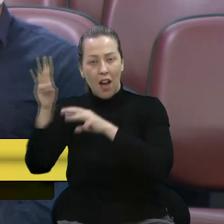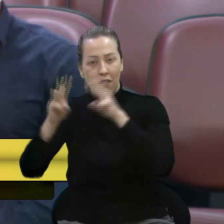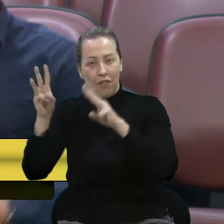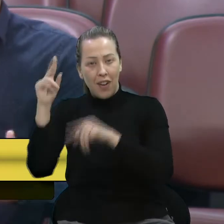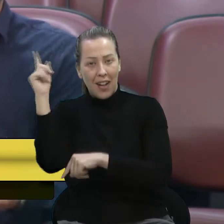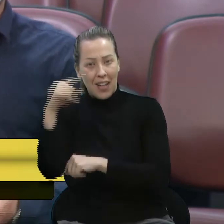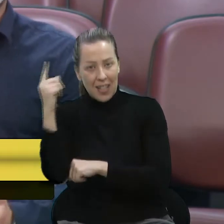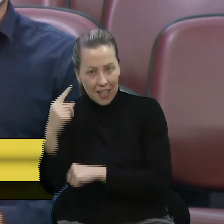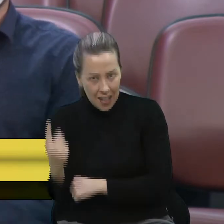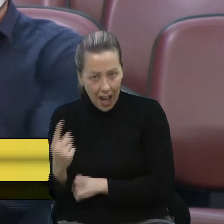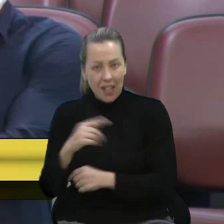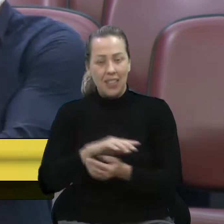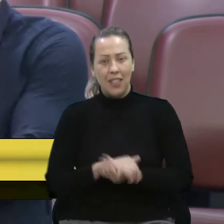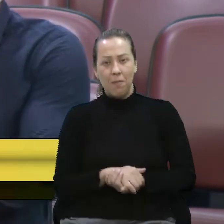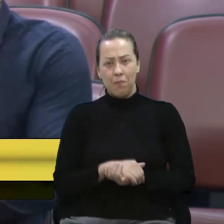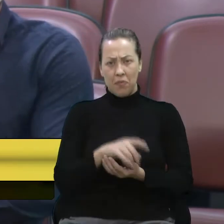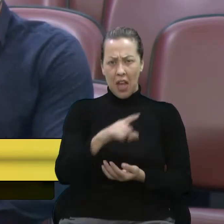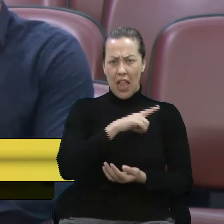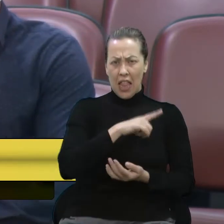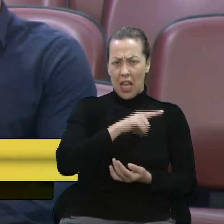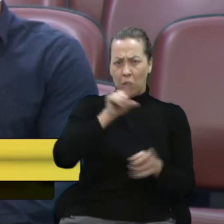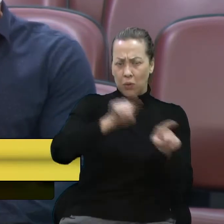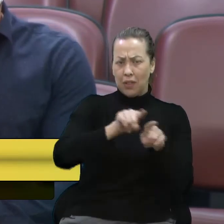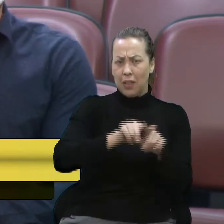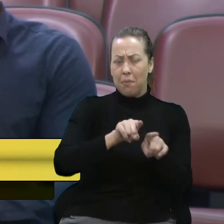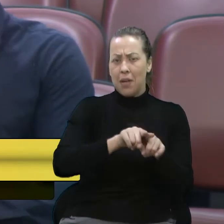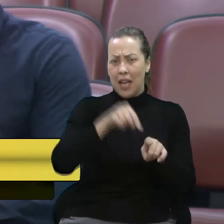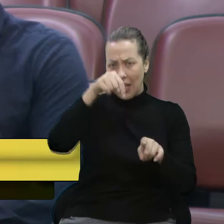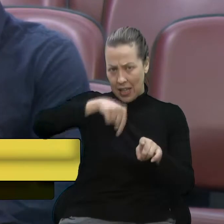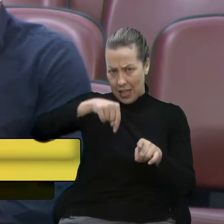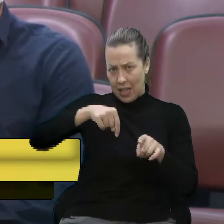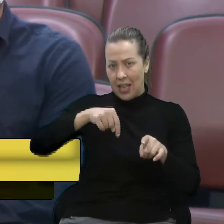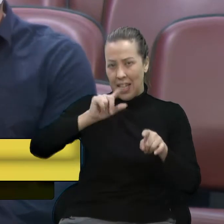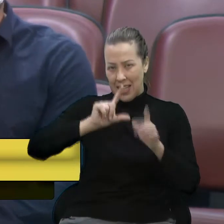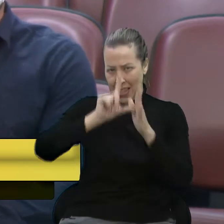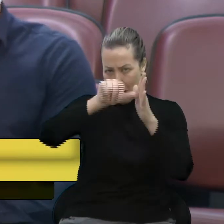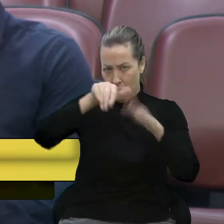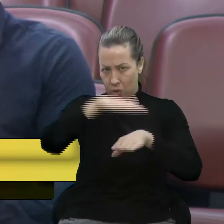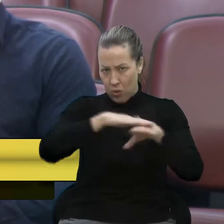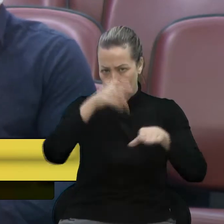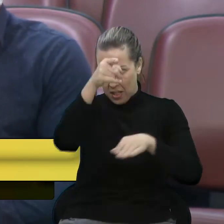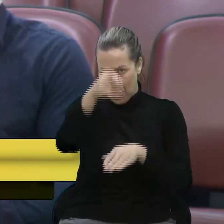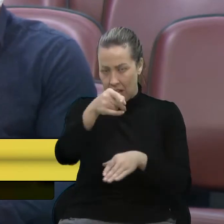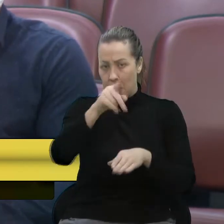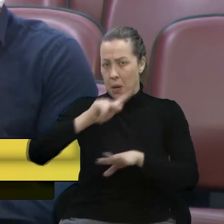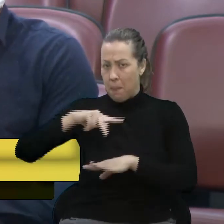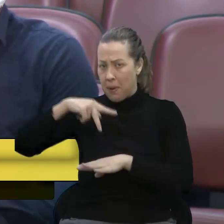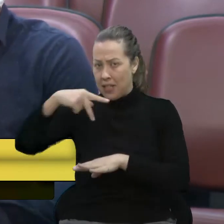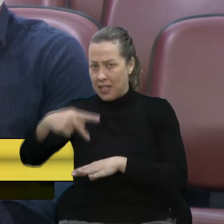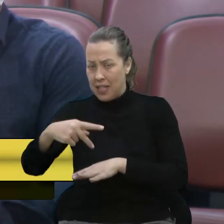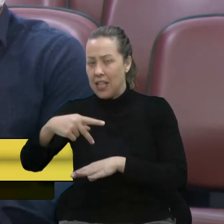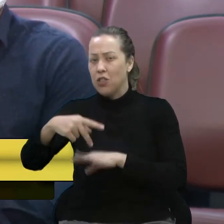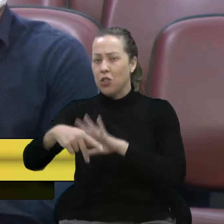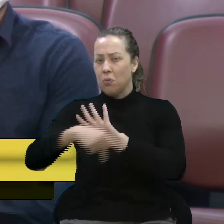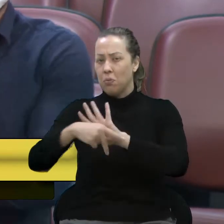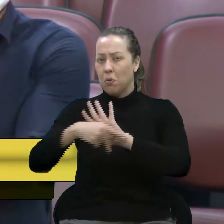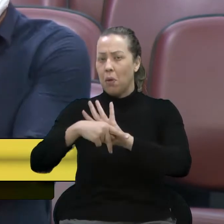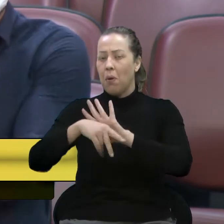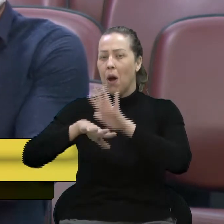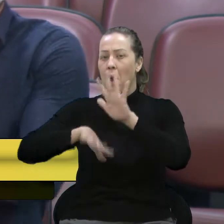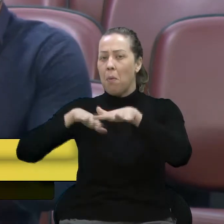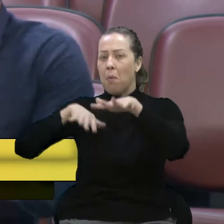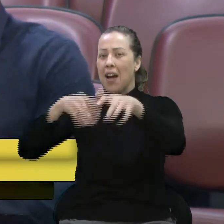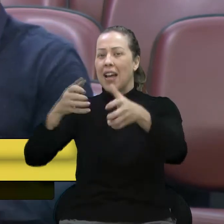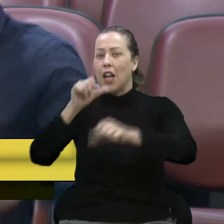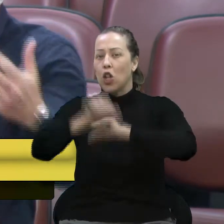algumas demandas, e eu tenho aqui na casa hoje, e gostaria de falar com o senhor, presidente da cooperativa de mobilidade, eles